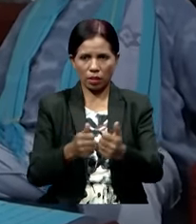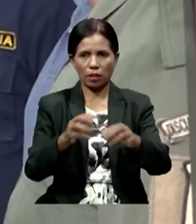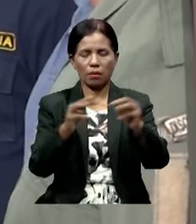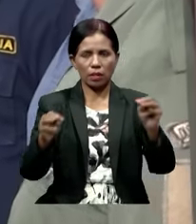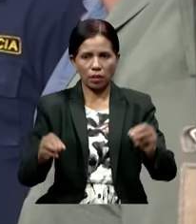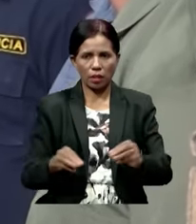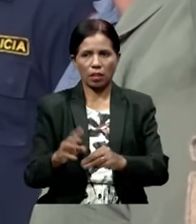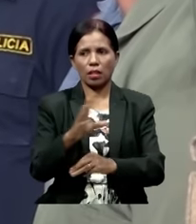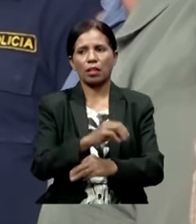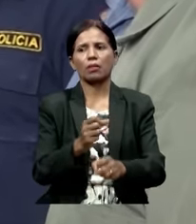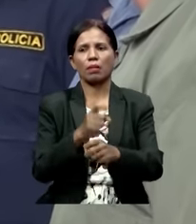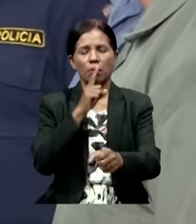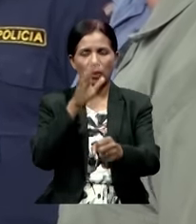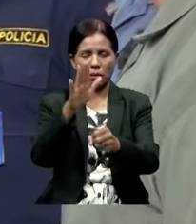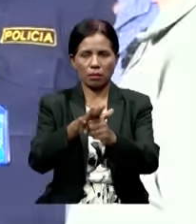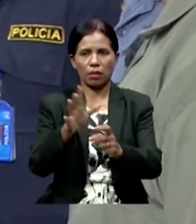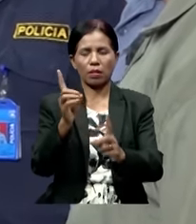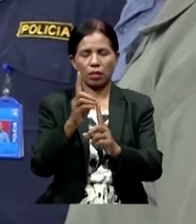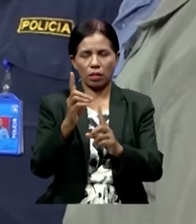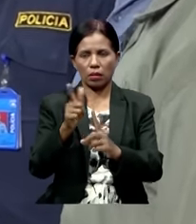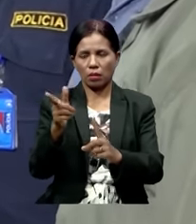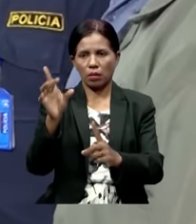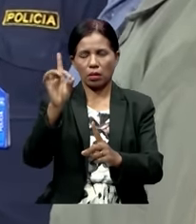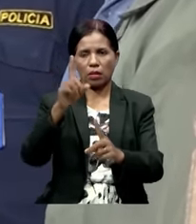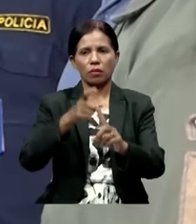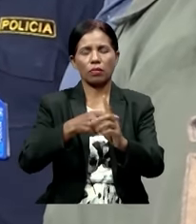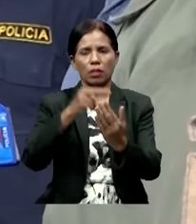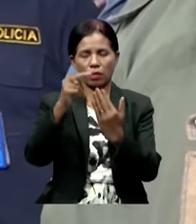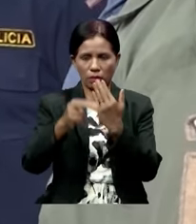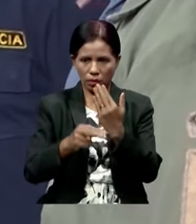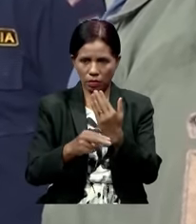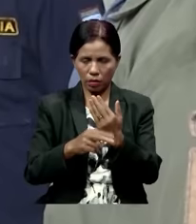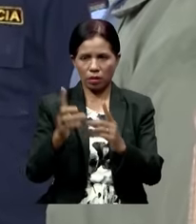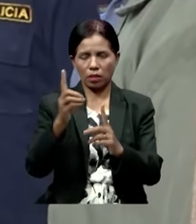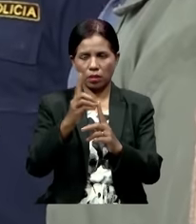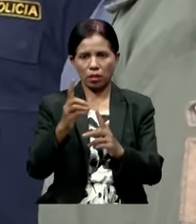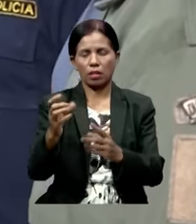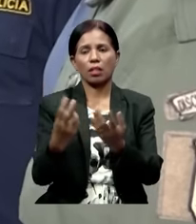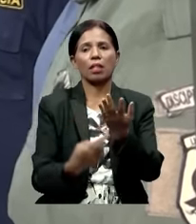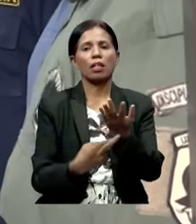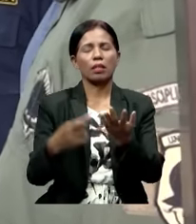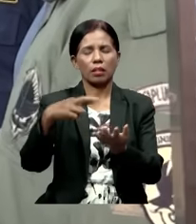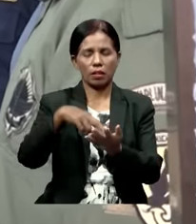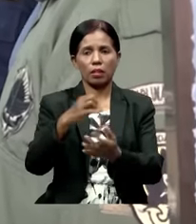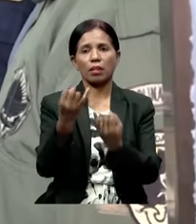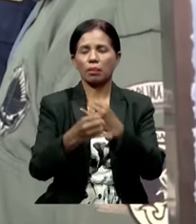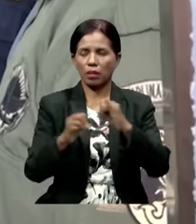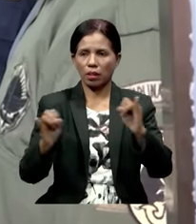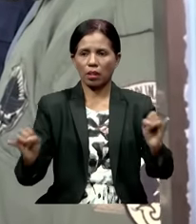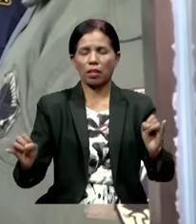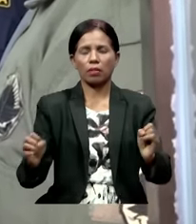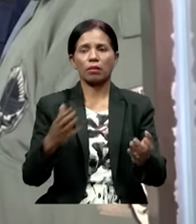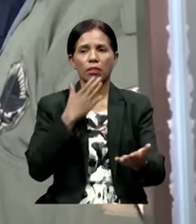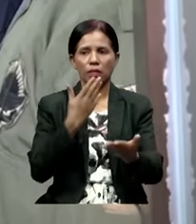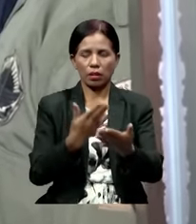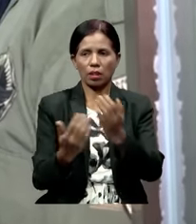ritual, atual juramento e a loron ronura sinual fulan novembro, e a loron proclamação de independência, a tubele assegura a estabilidade